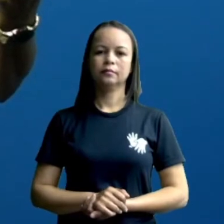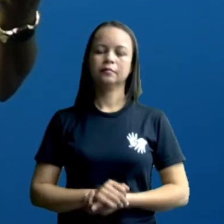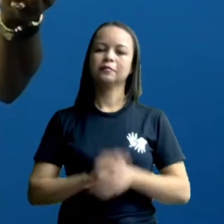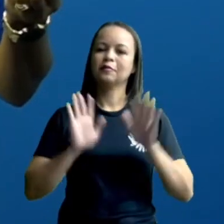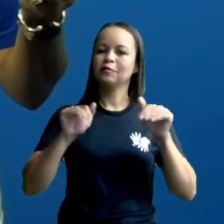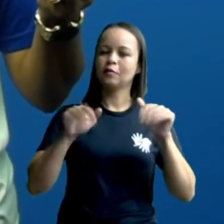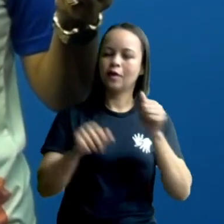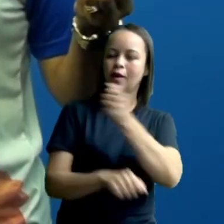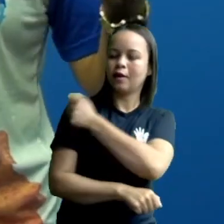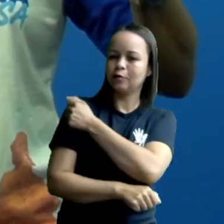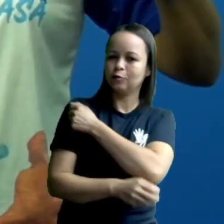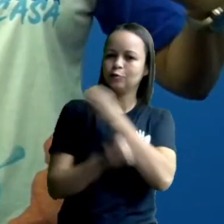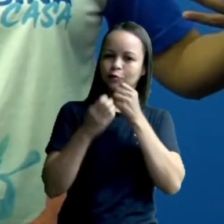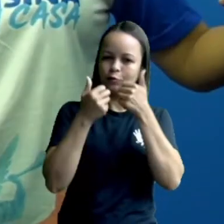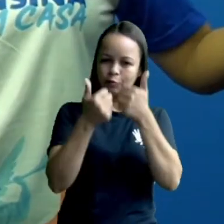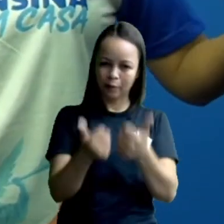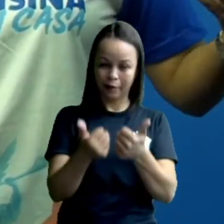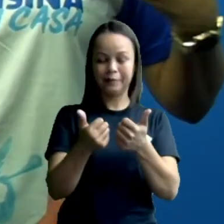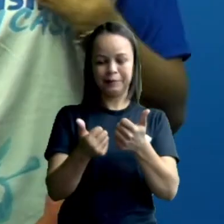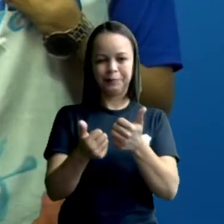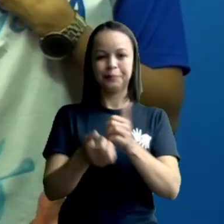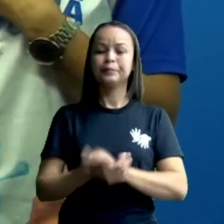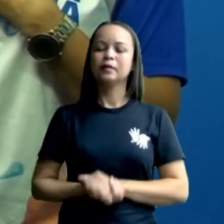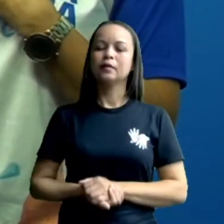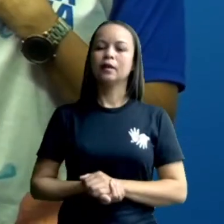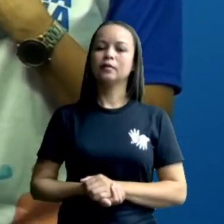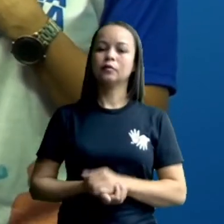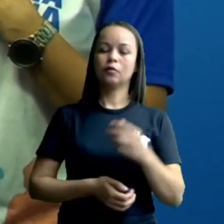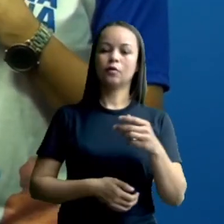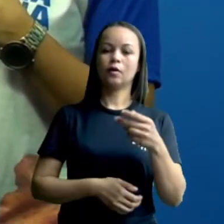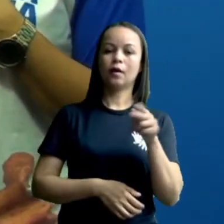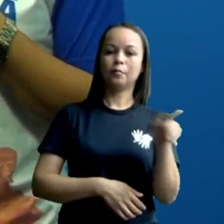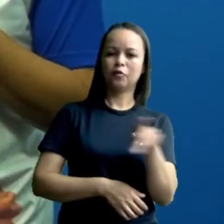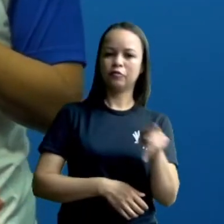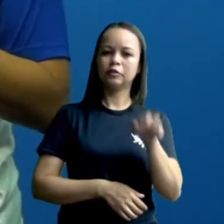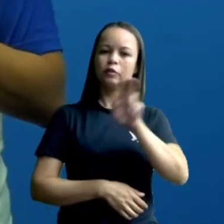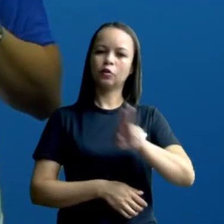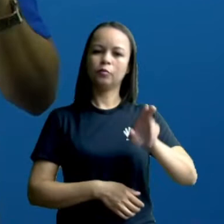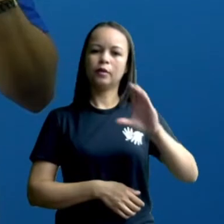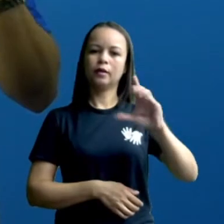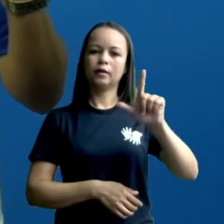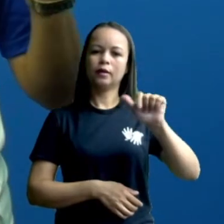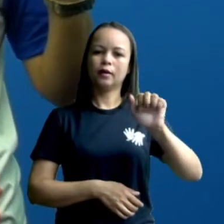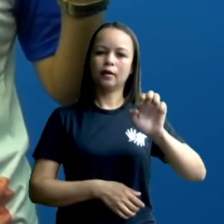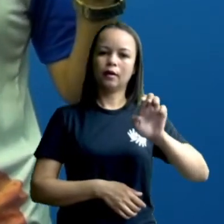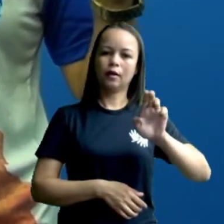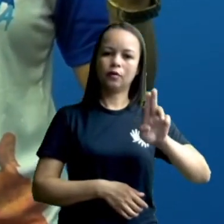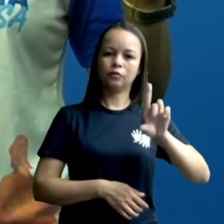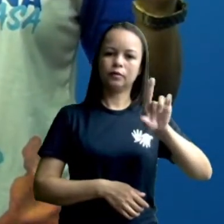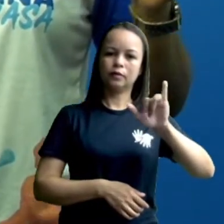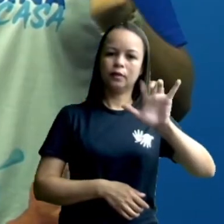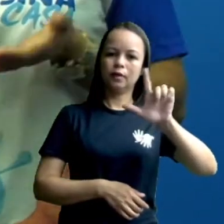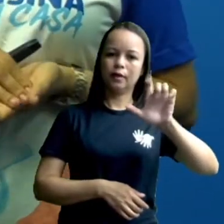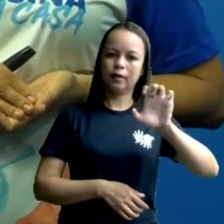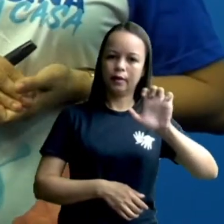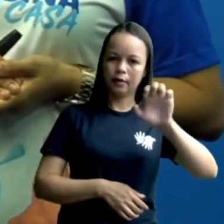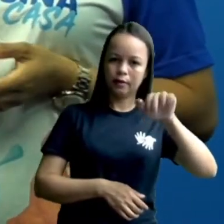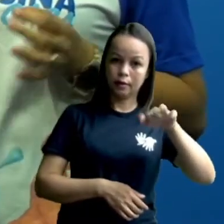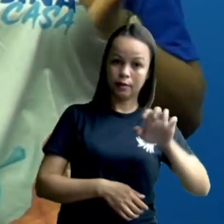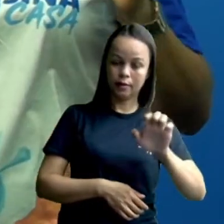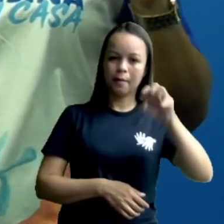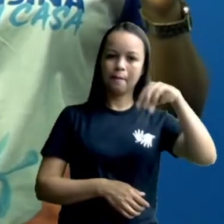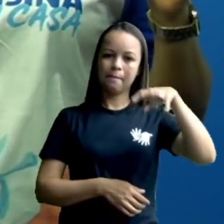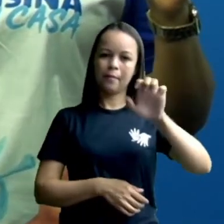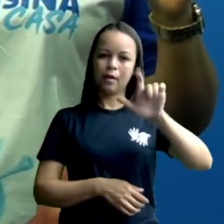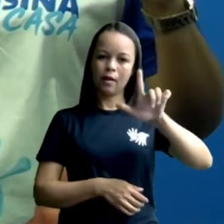Olá pessoal, como estão? Espero que bem. Eu sou a professora Claudilene Melo, professora de matemática, e estamos